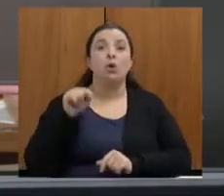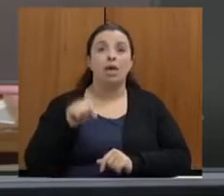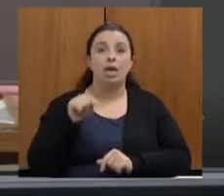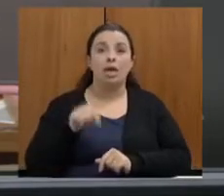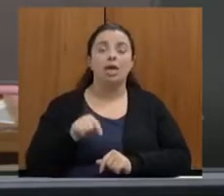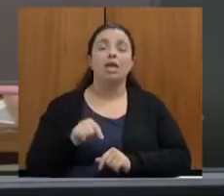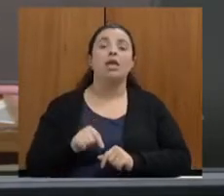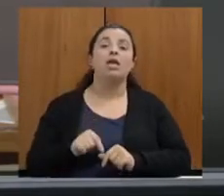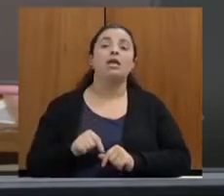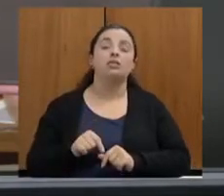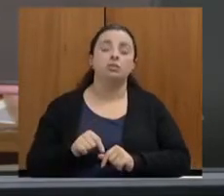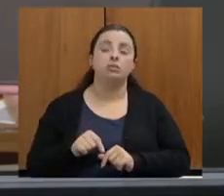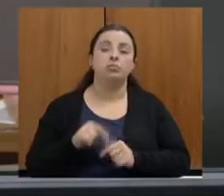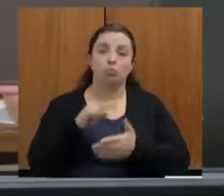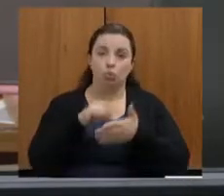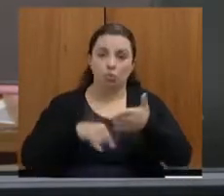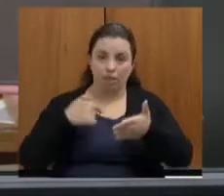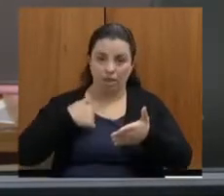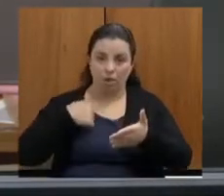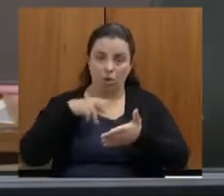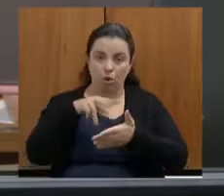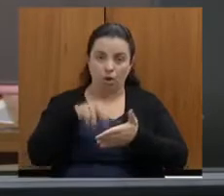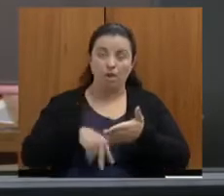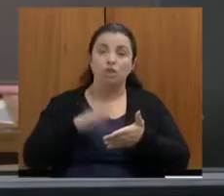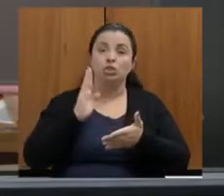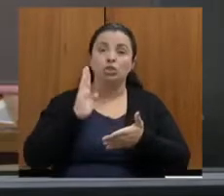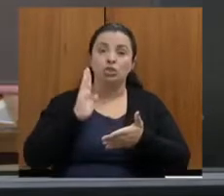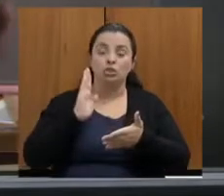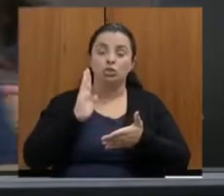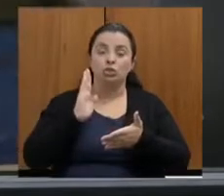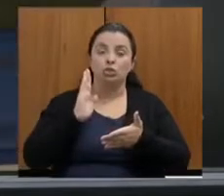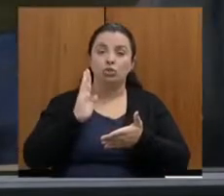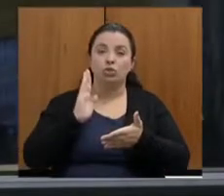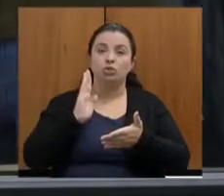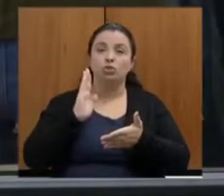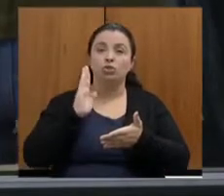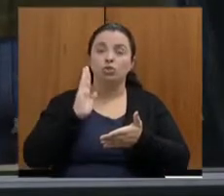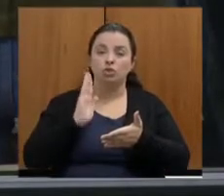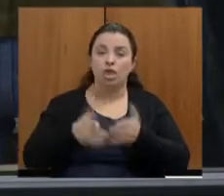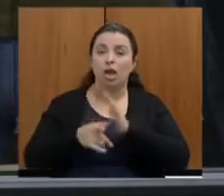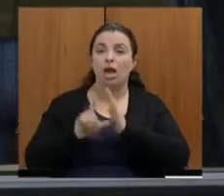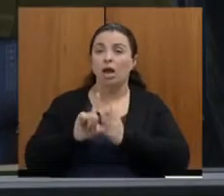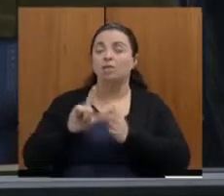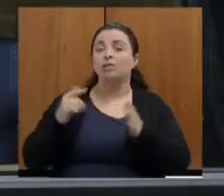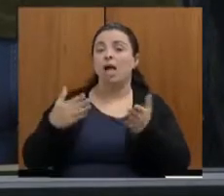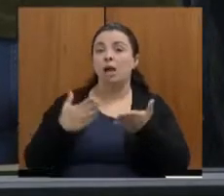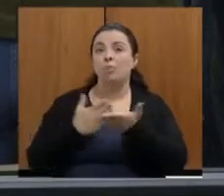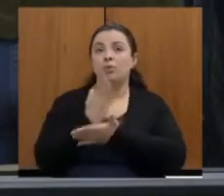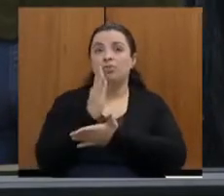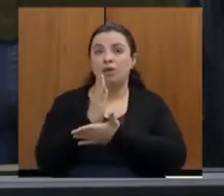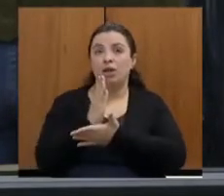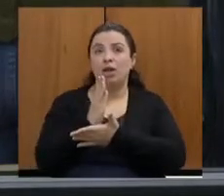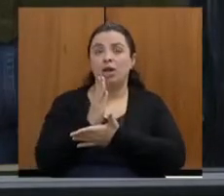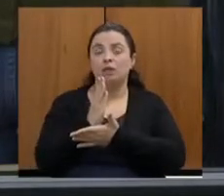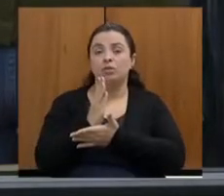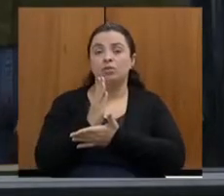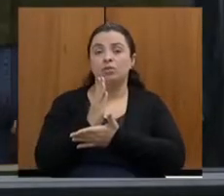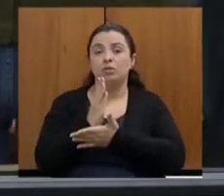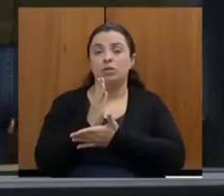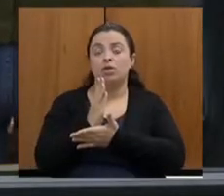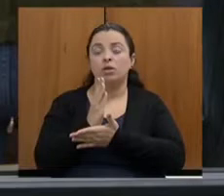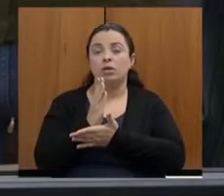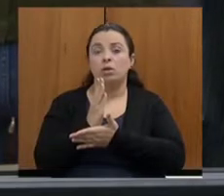aprovado o conteúdo deste documento por unanimidade dos deputados